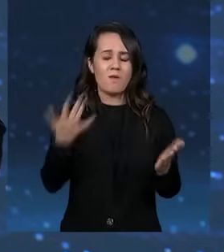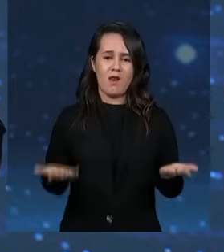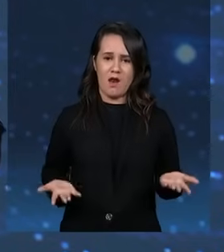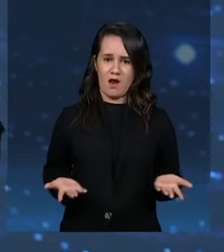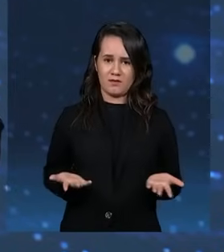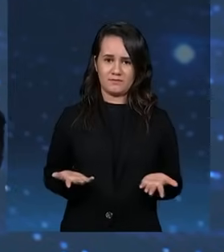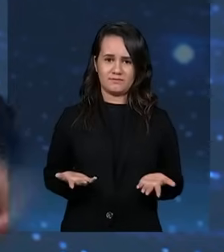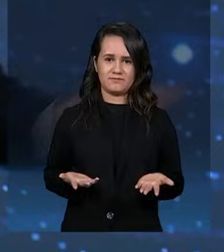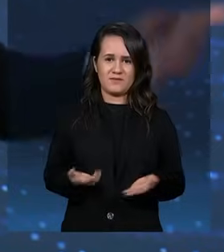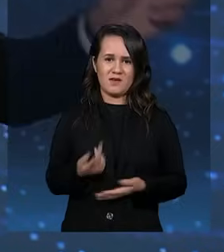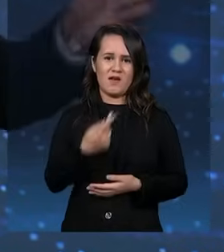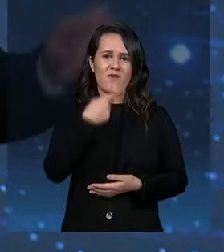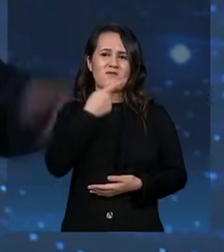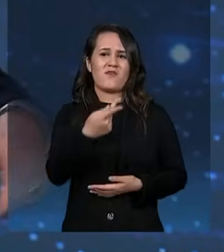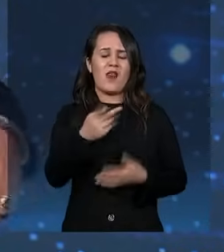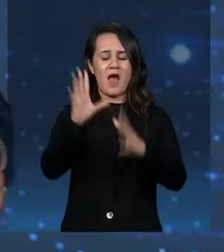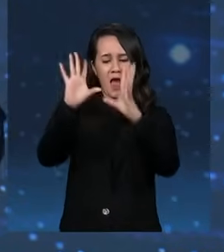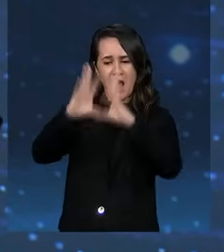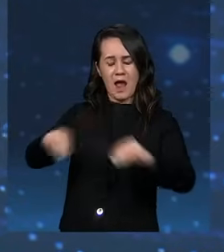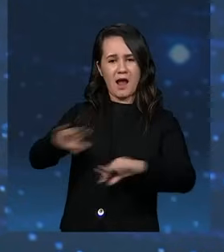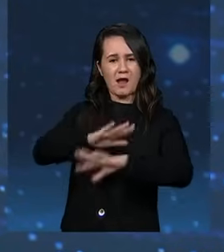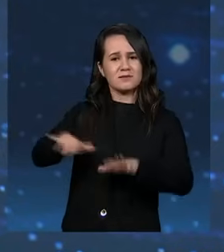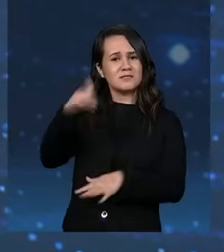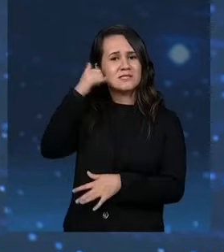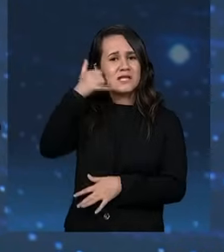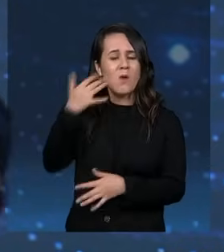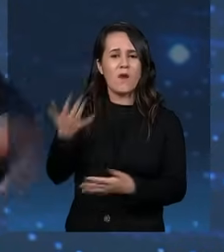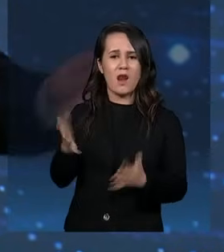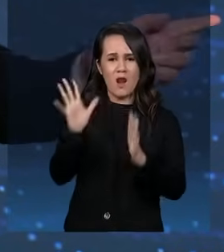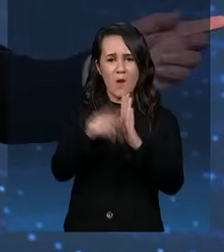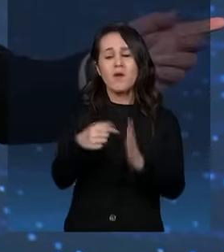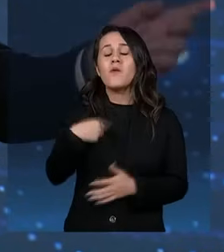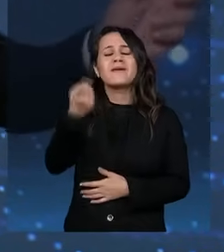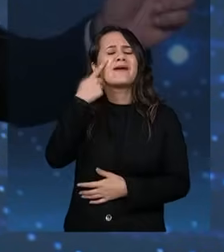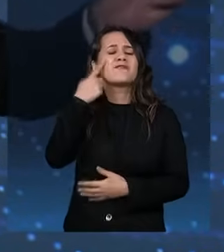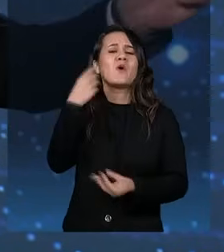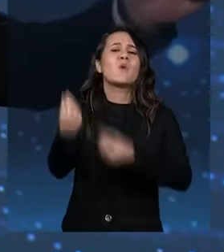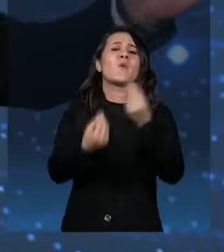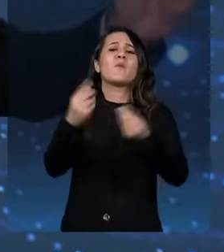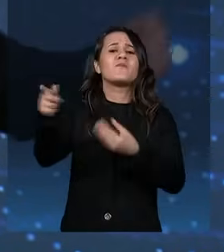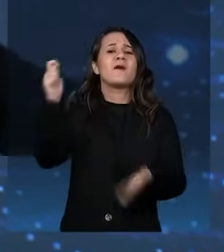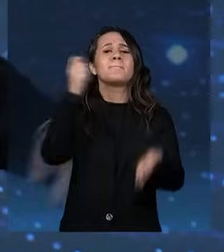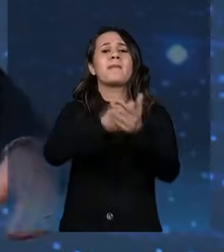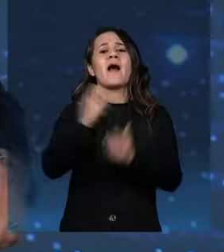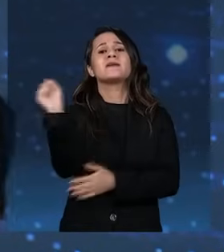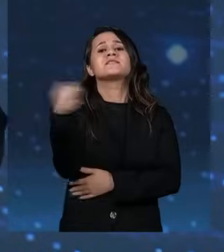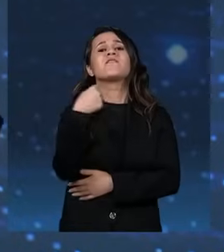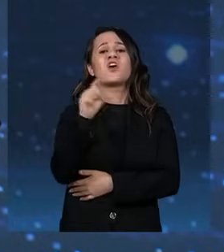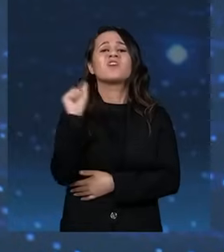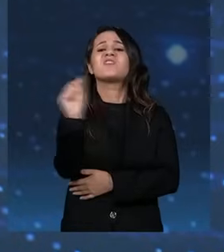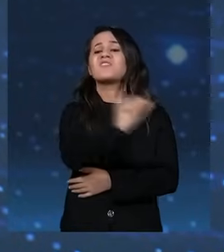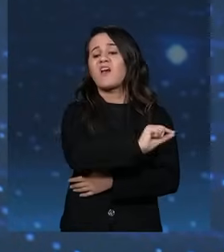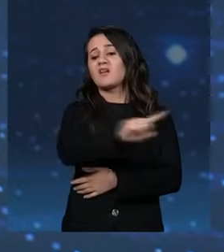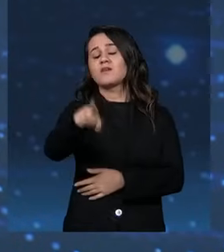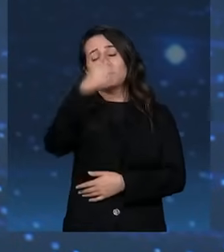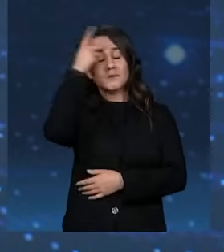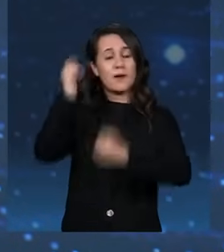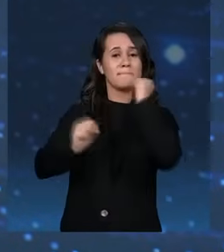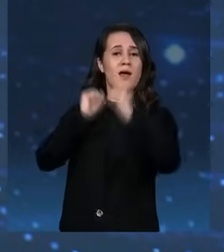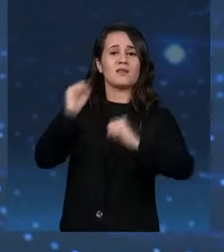celular e se você acabar comou telefone celular eu eu quero ver quem vai pagar a cervejinha desses